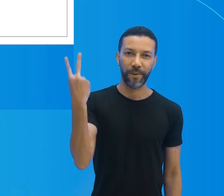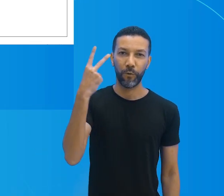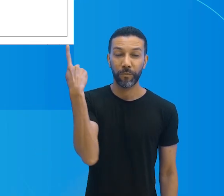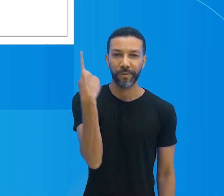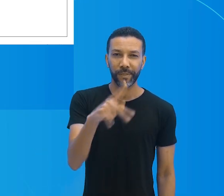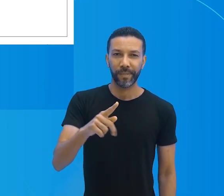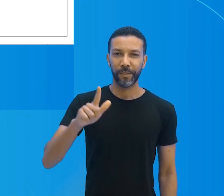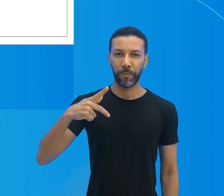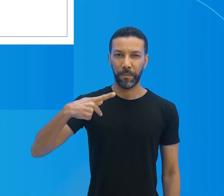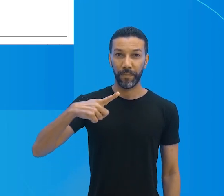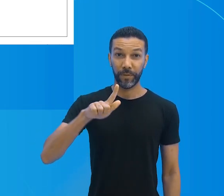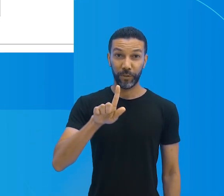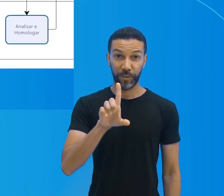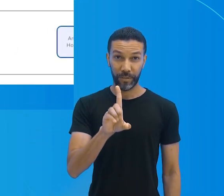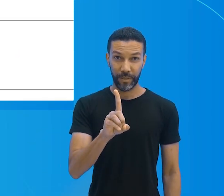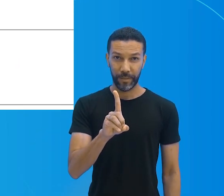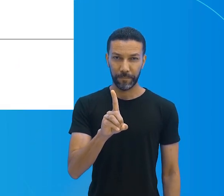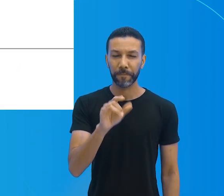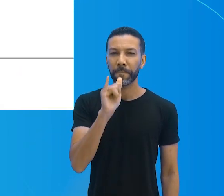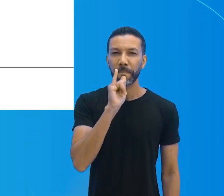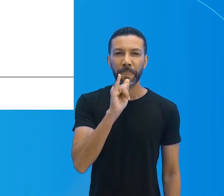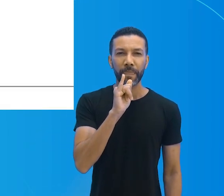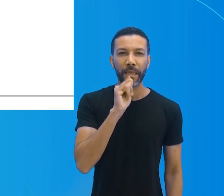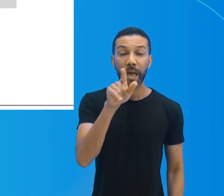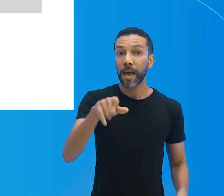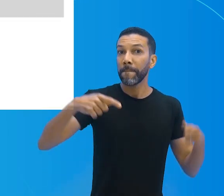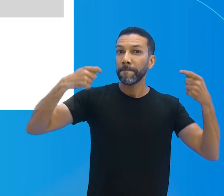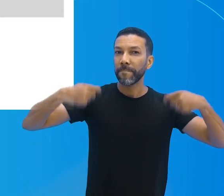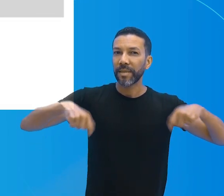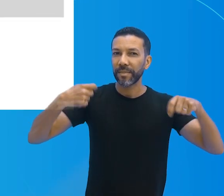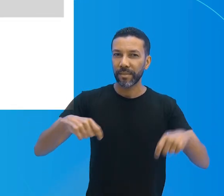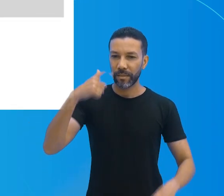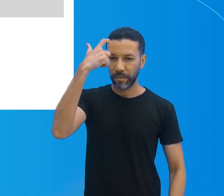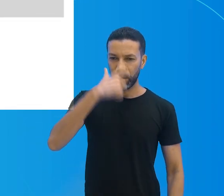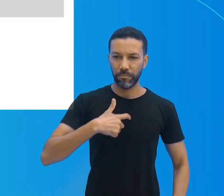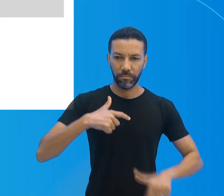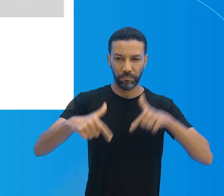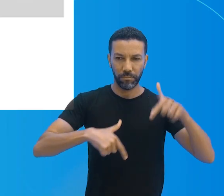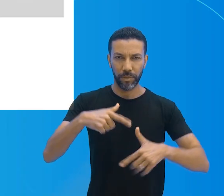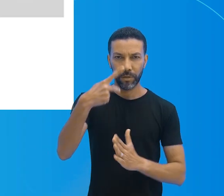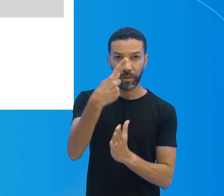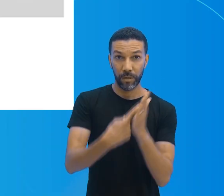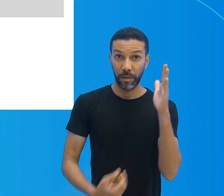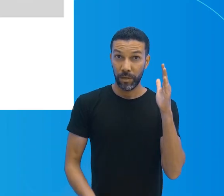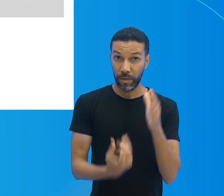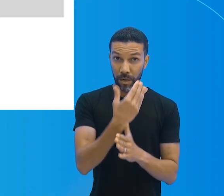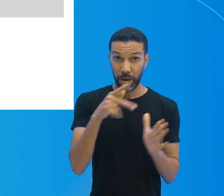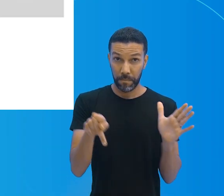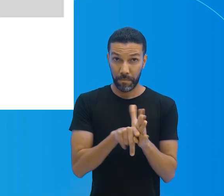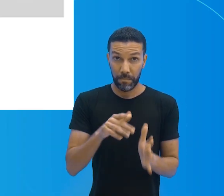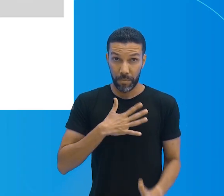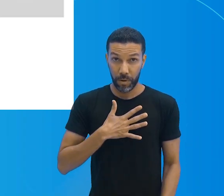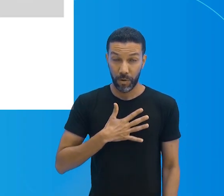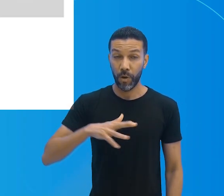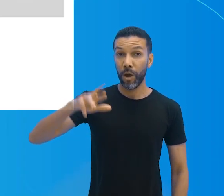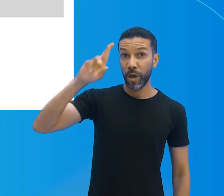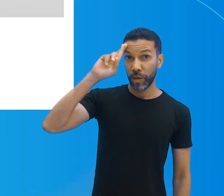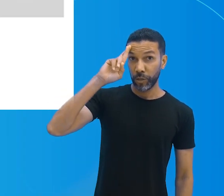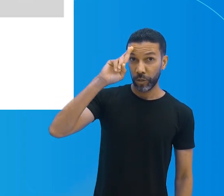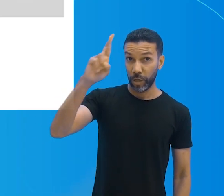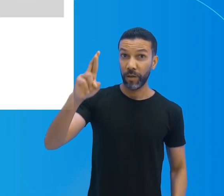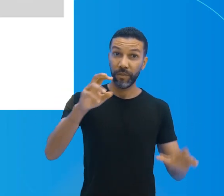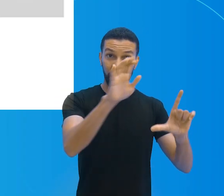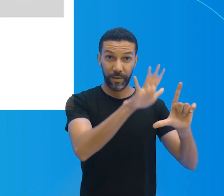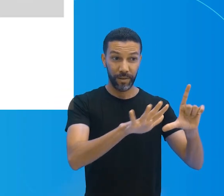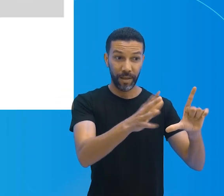como vai ser o seu PGD. Qual é o pré-requisito para o servidor fazer o seu plano individual? Precisa que o chefe já